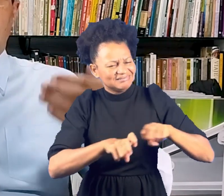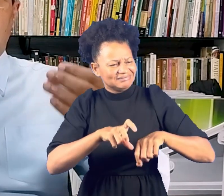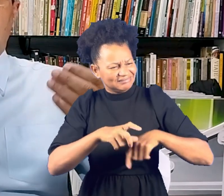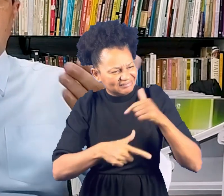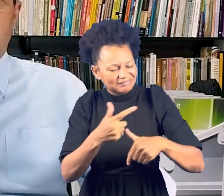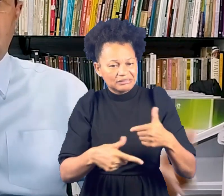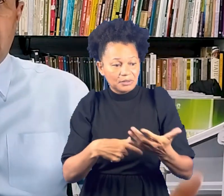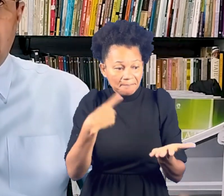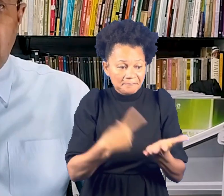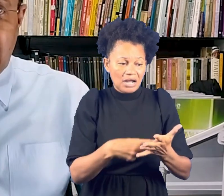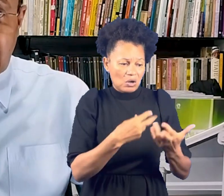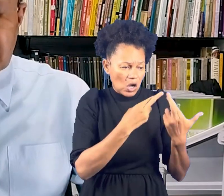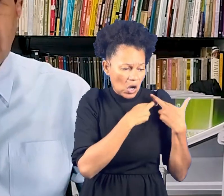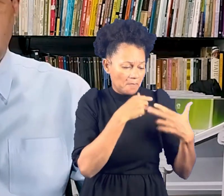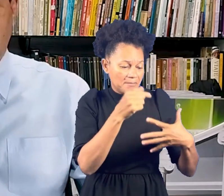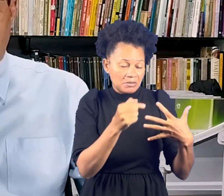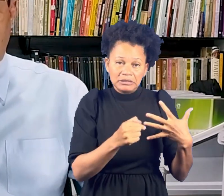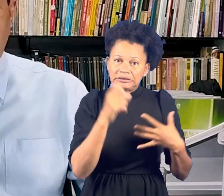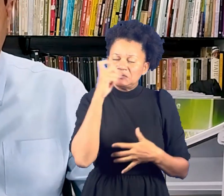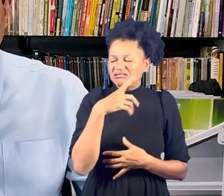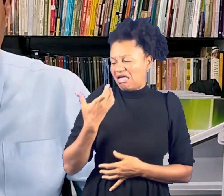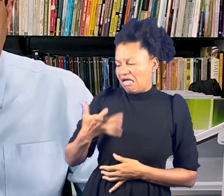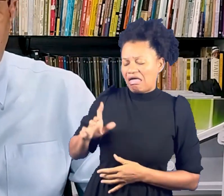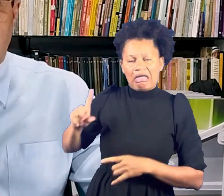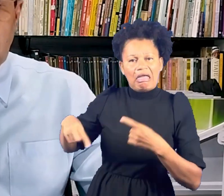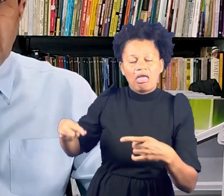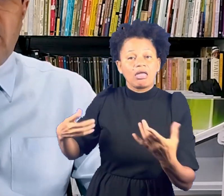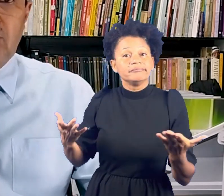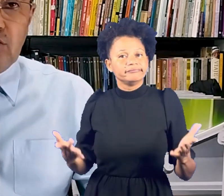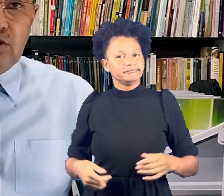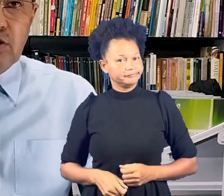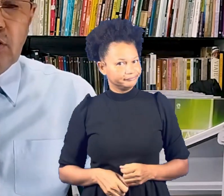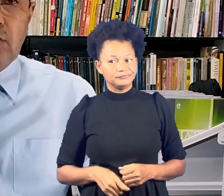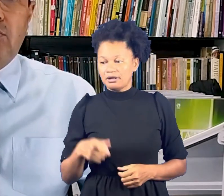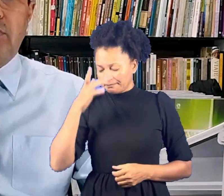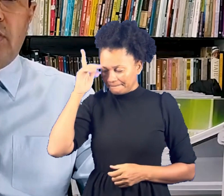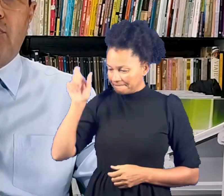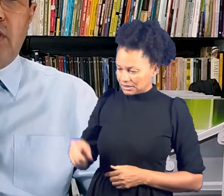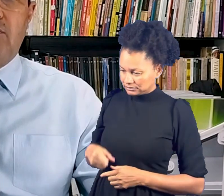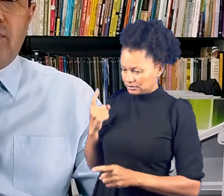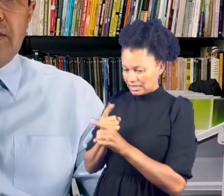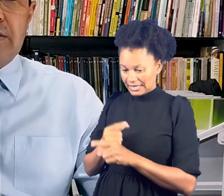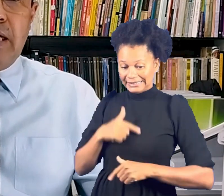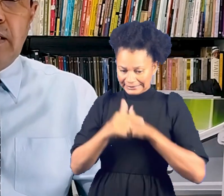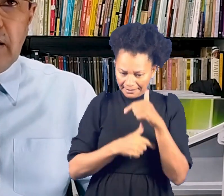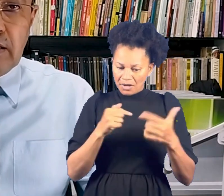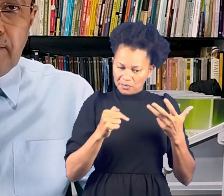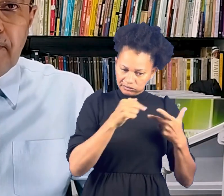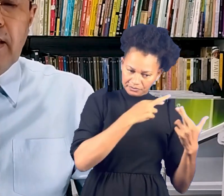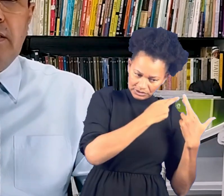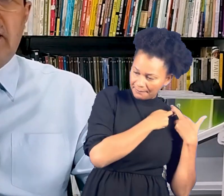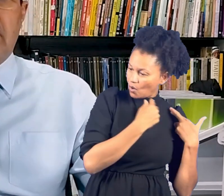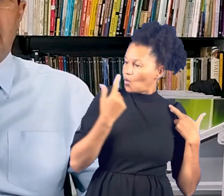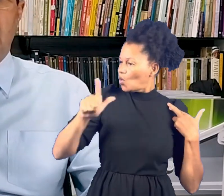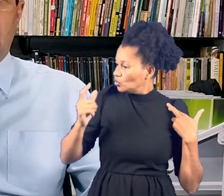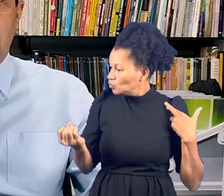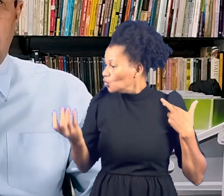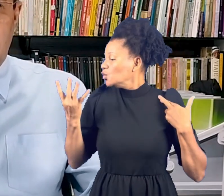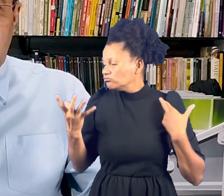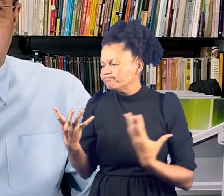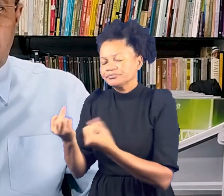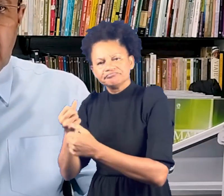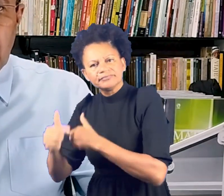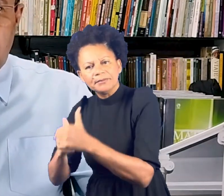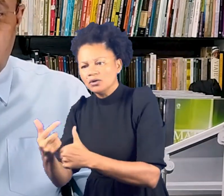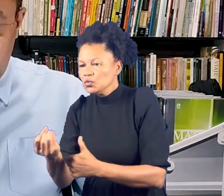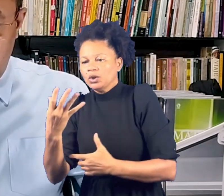as coisas que lhes são determinadas, e já está difícil. Imagine encontrar alguém que faz além daquilo que